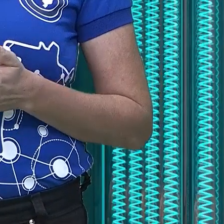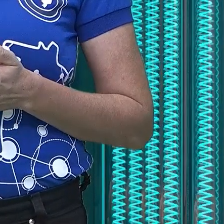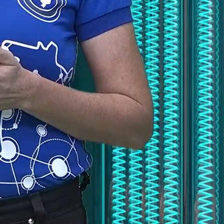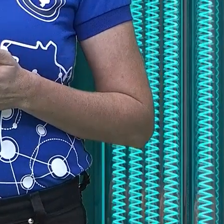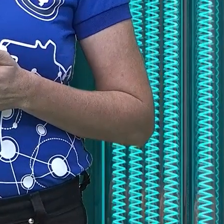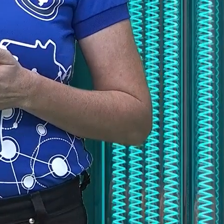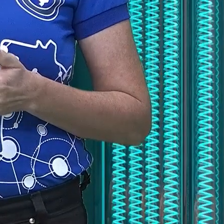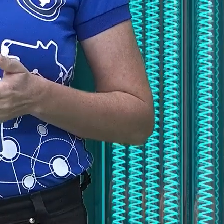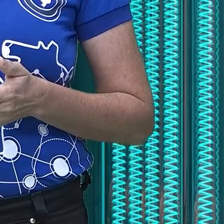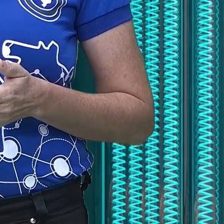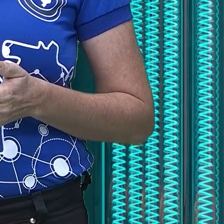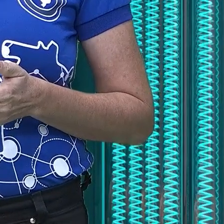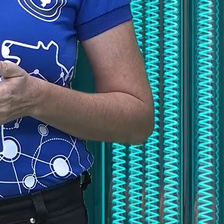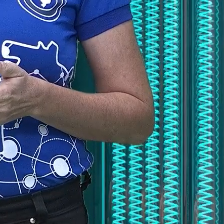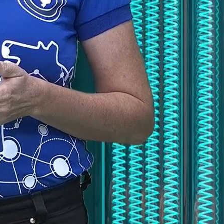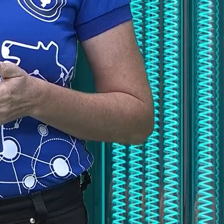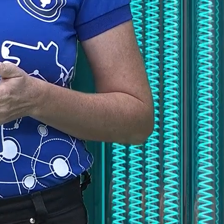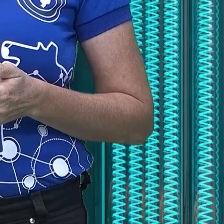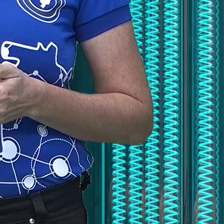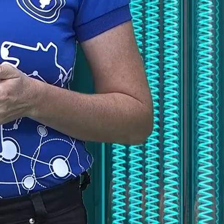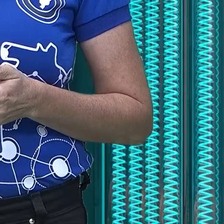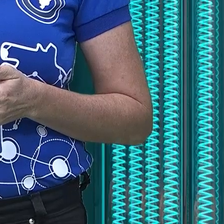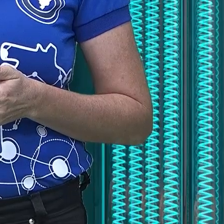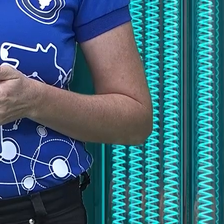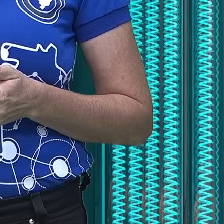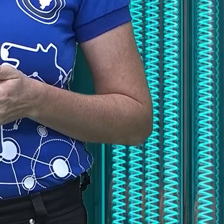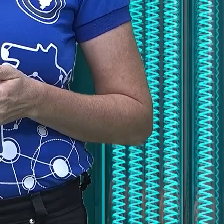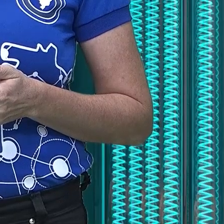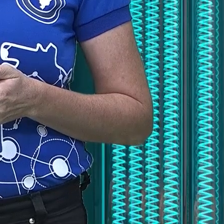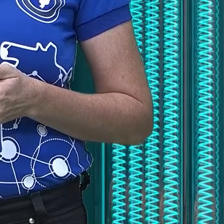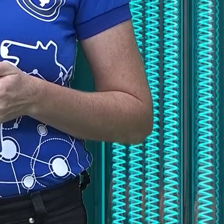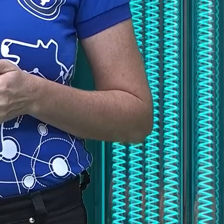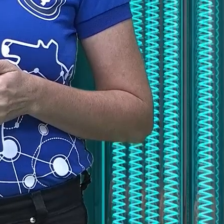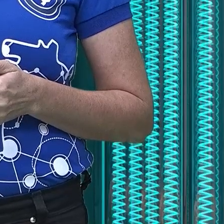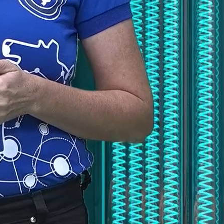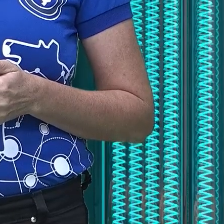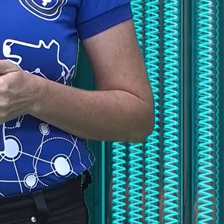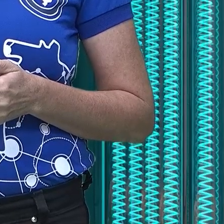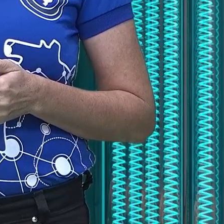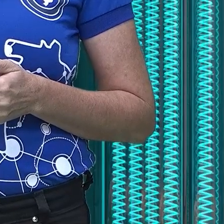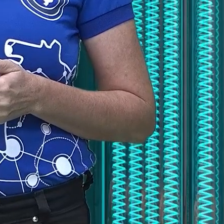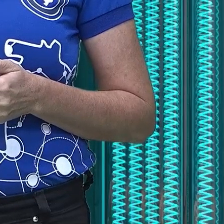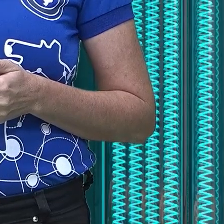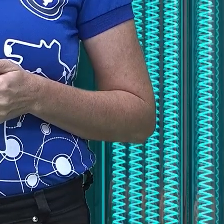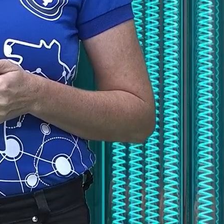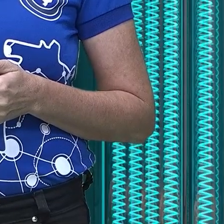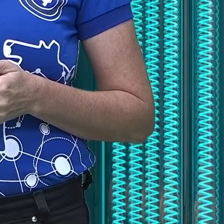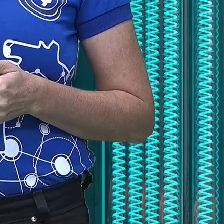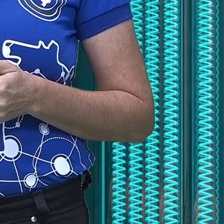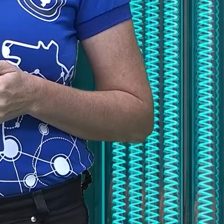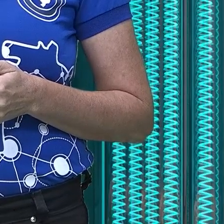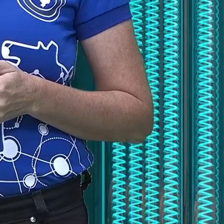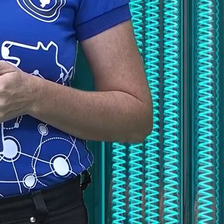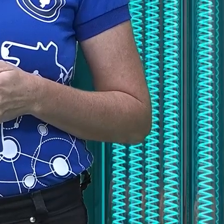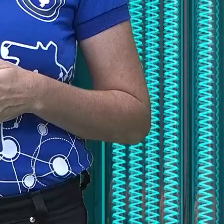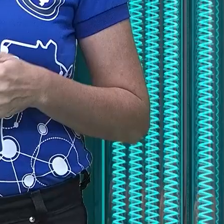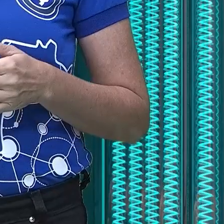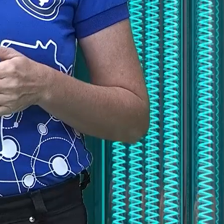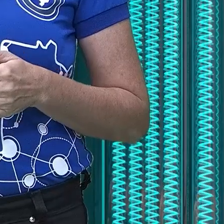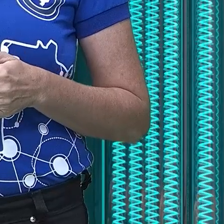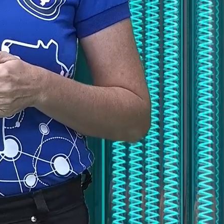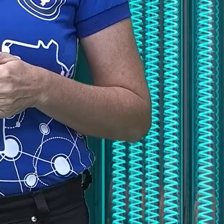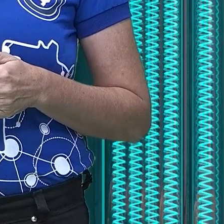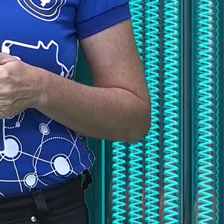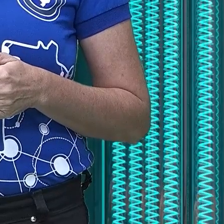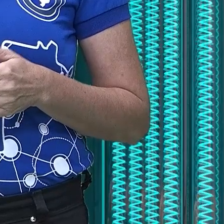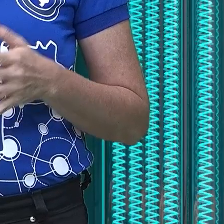significa então, portanto. It was raining. E a outra frase, we stayed indoors.